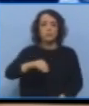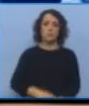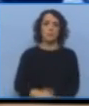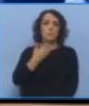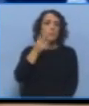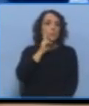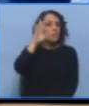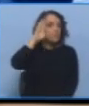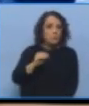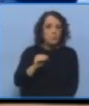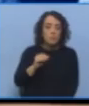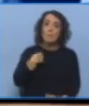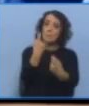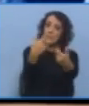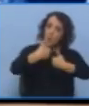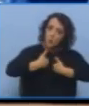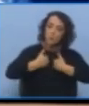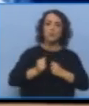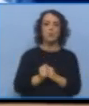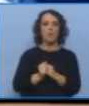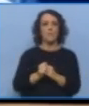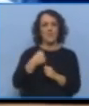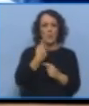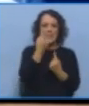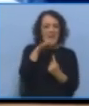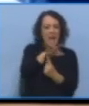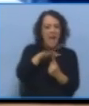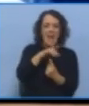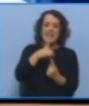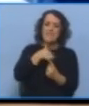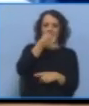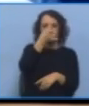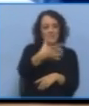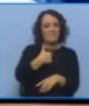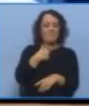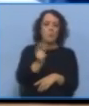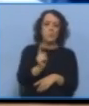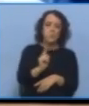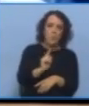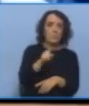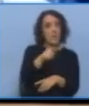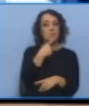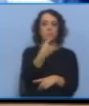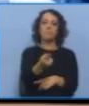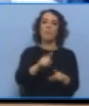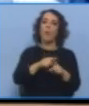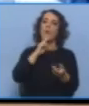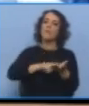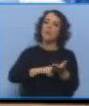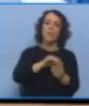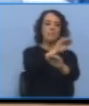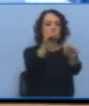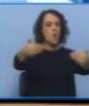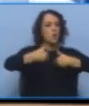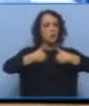Peço desculpa, não sei, preciso de ajuda. Tenho este ponto fraco. Isso é que é verdade plena. É pedir ajuda aos outros,